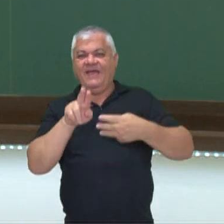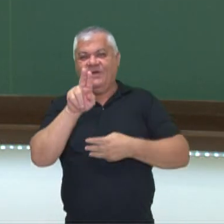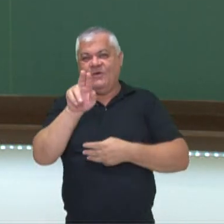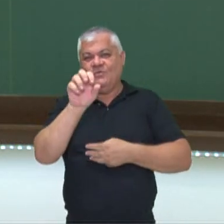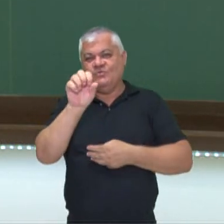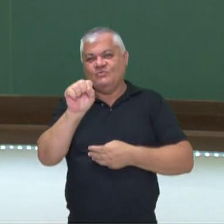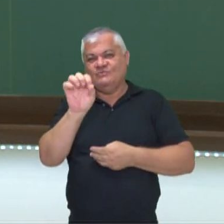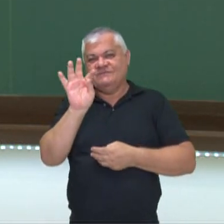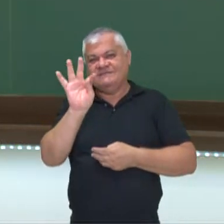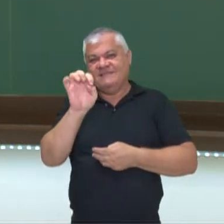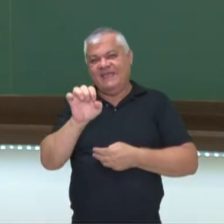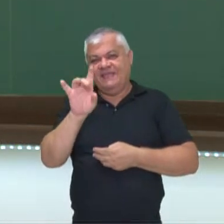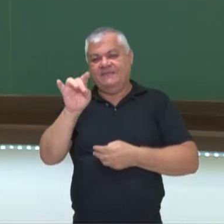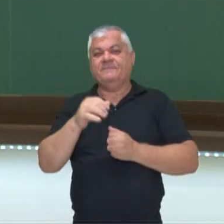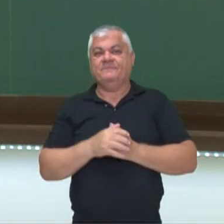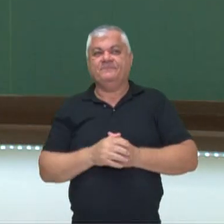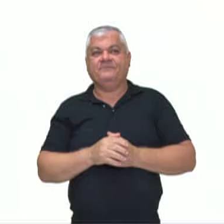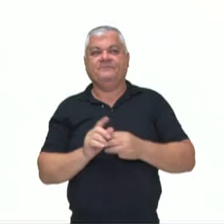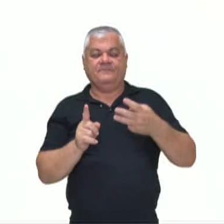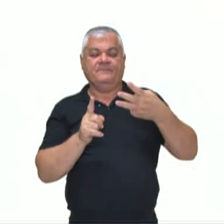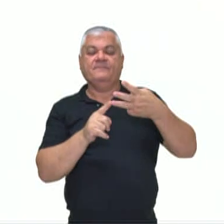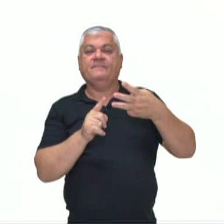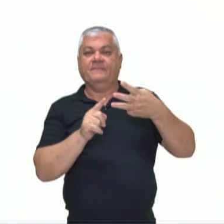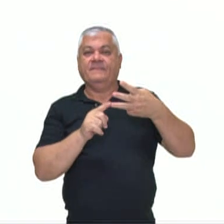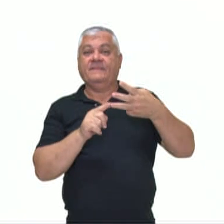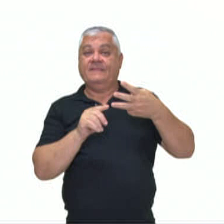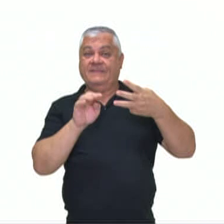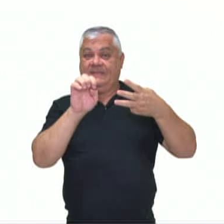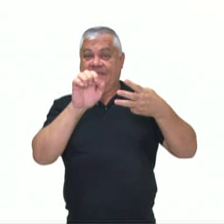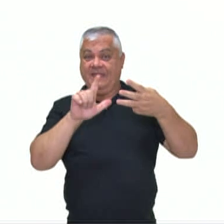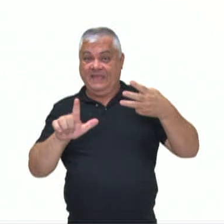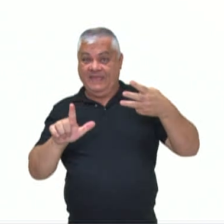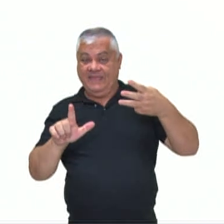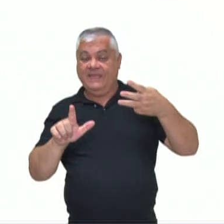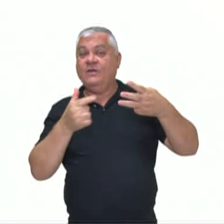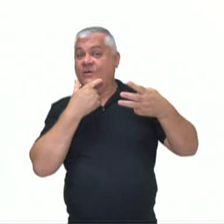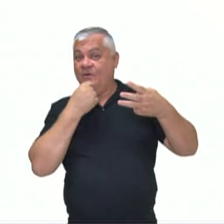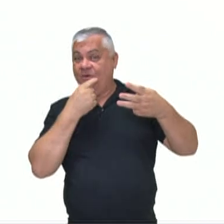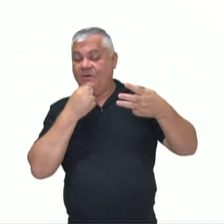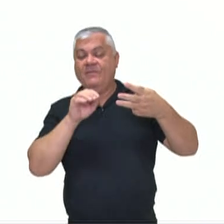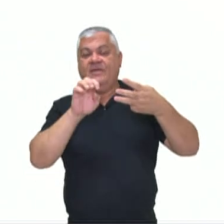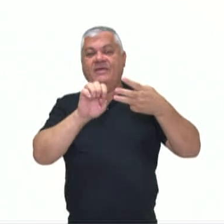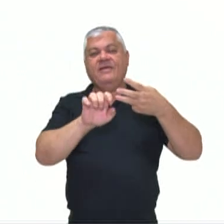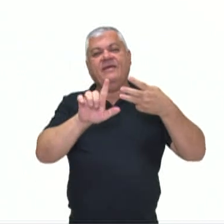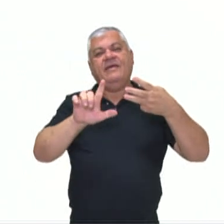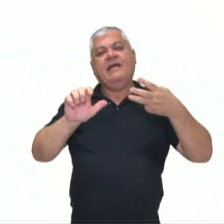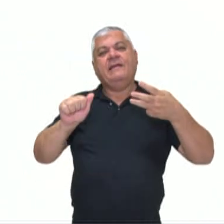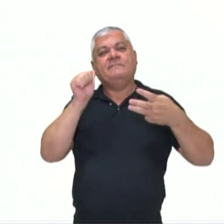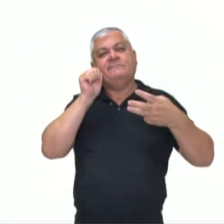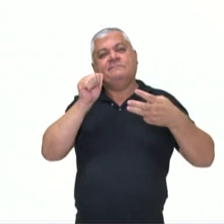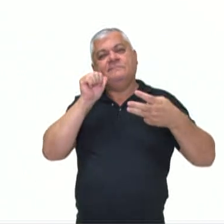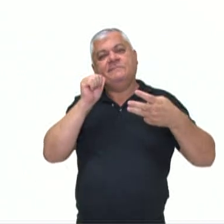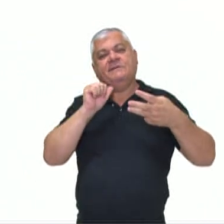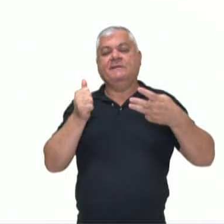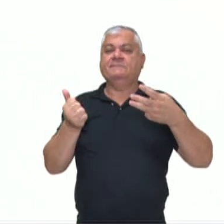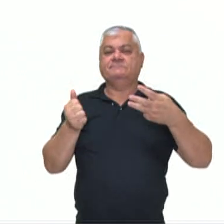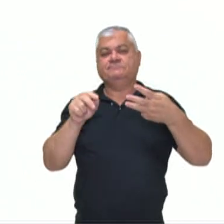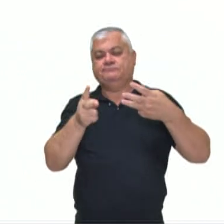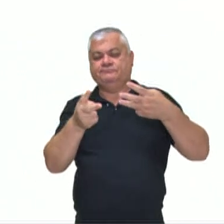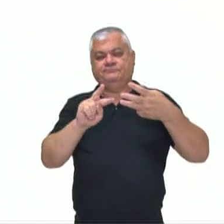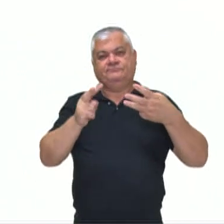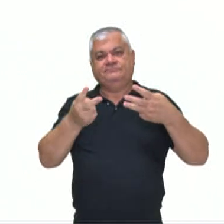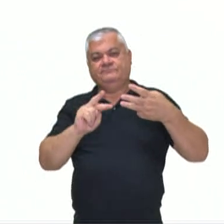E quem é a terceira pessoa do singular? Ele e ella. Terceira persona dele singular. Ele está retrasado, ele